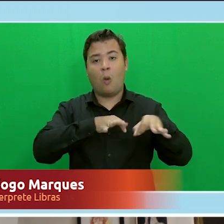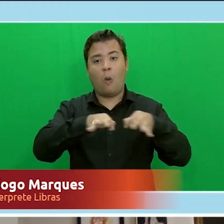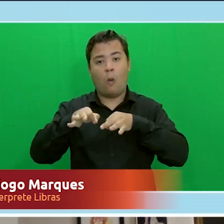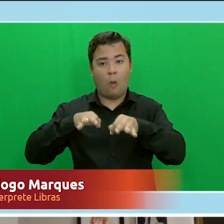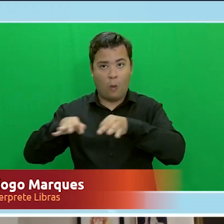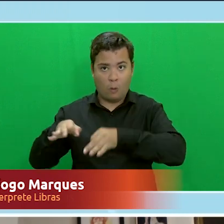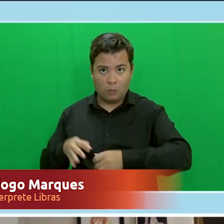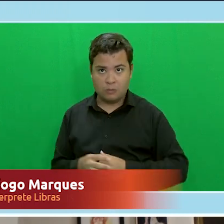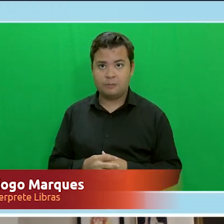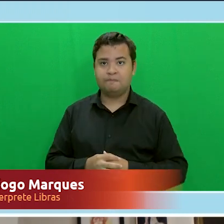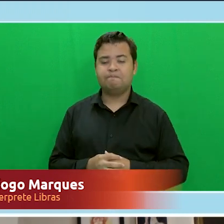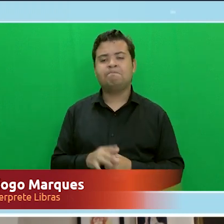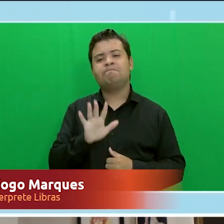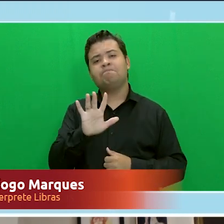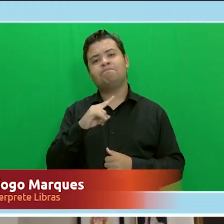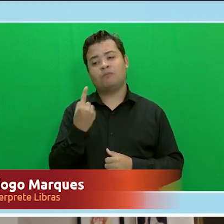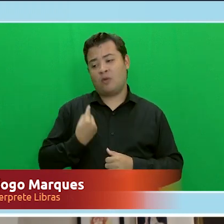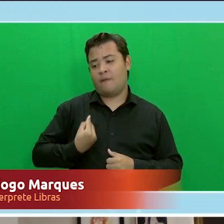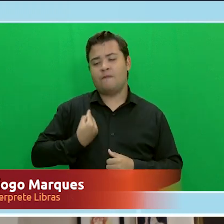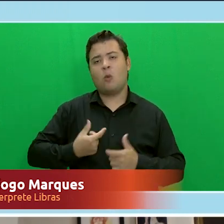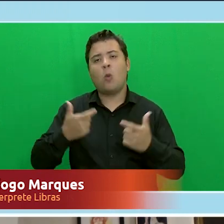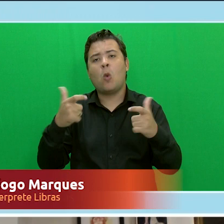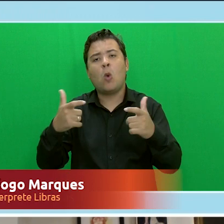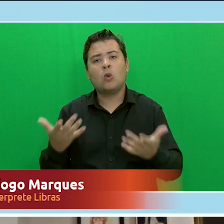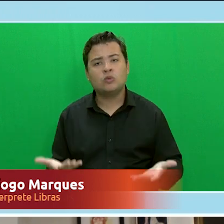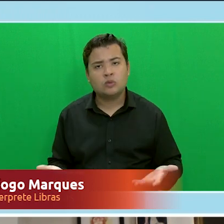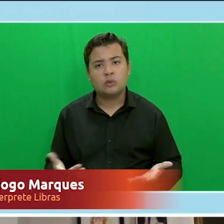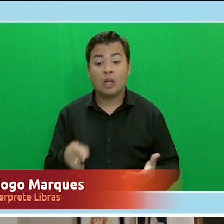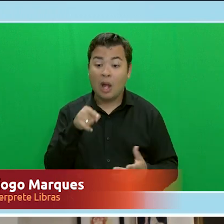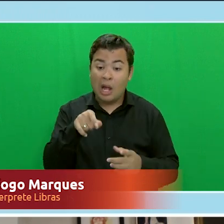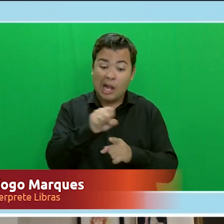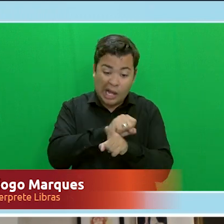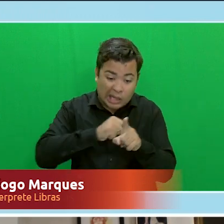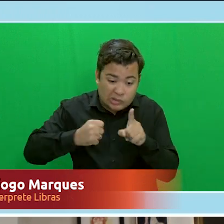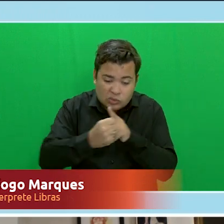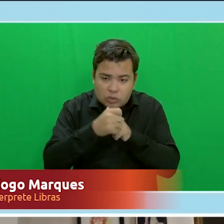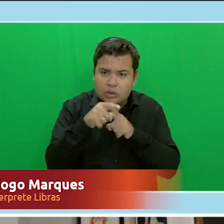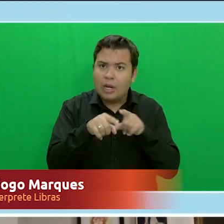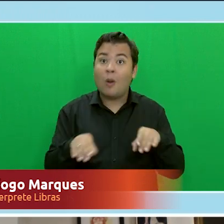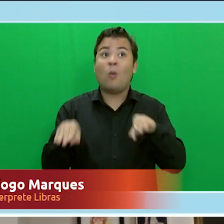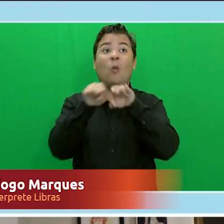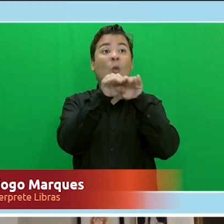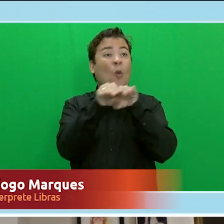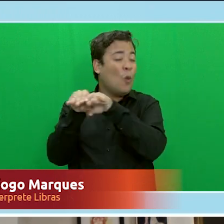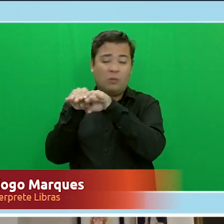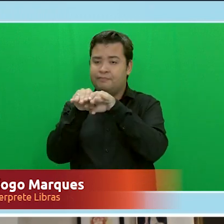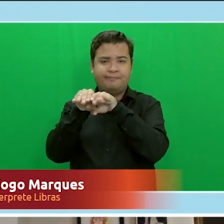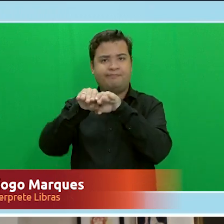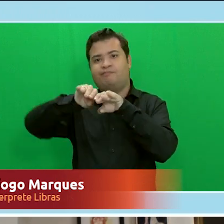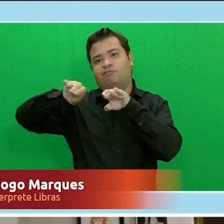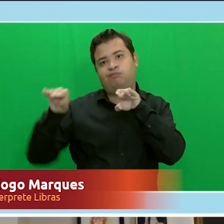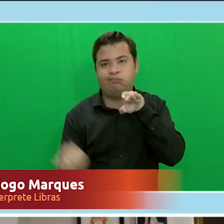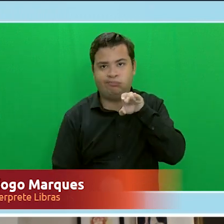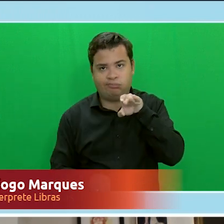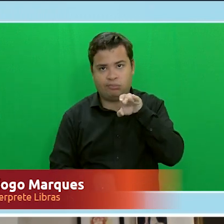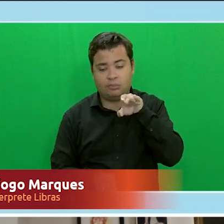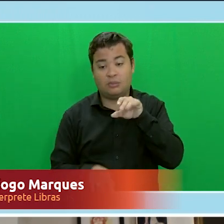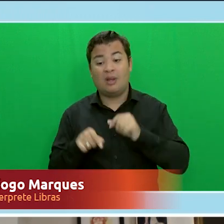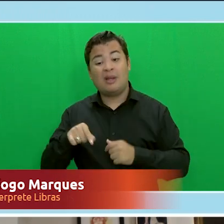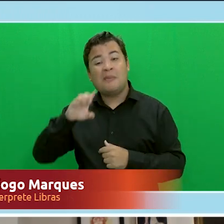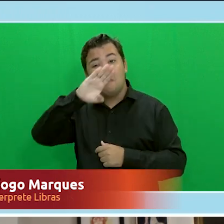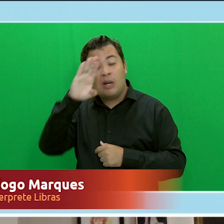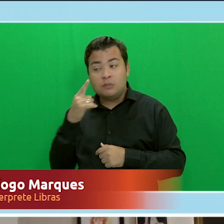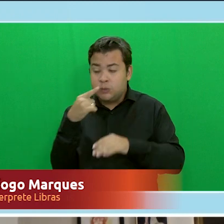né? E nós vivemos numa sociedade muito desigual. E no Brasil,